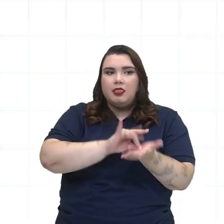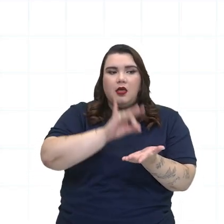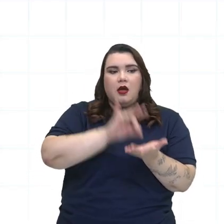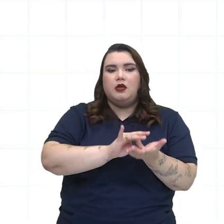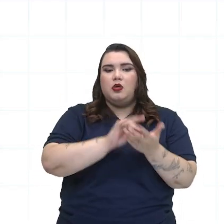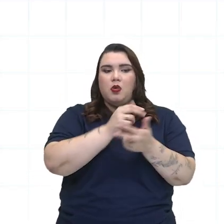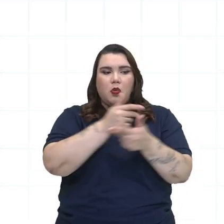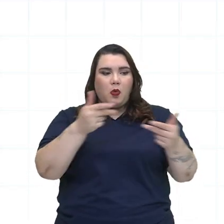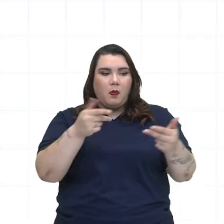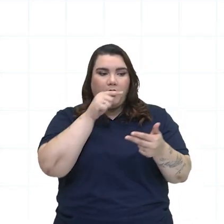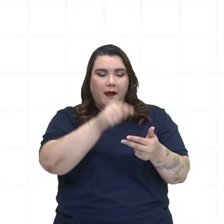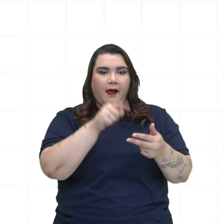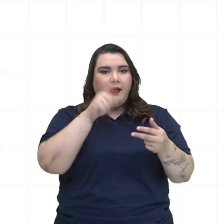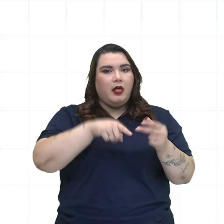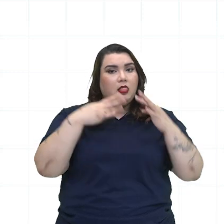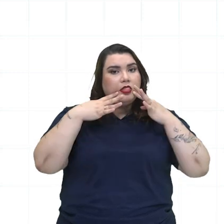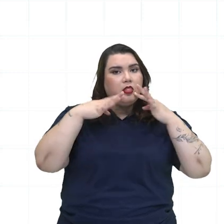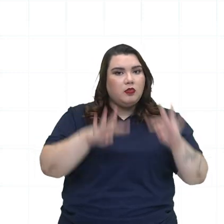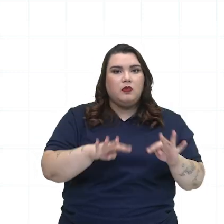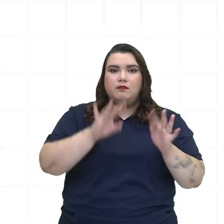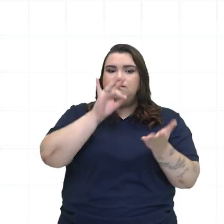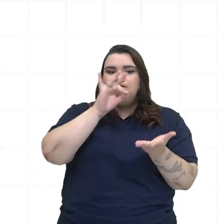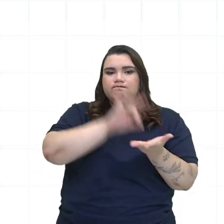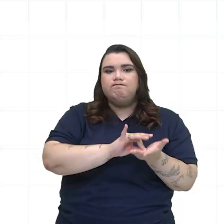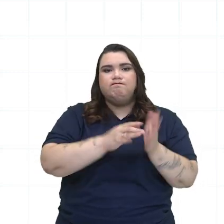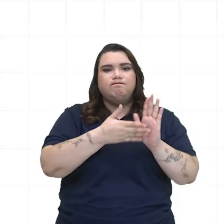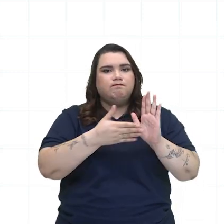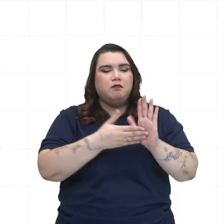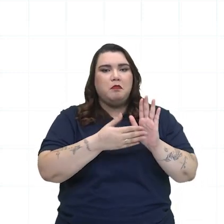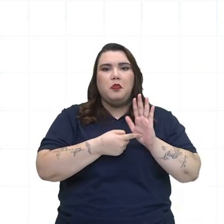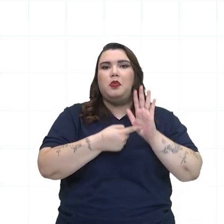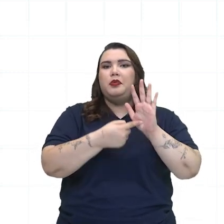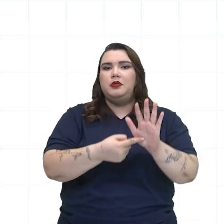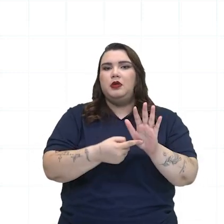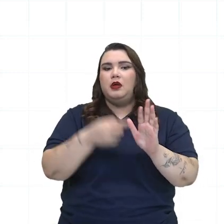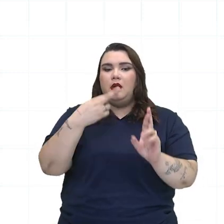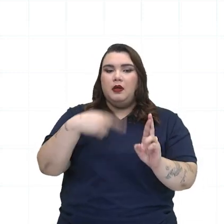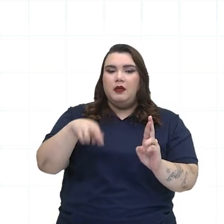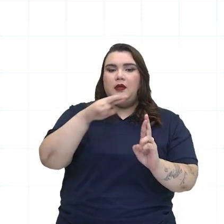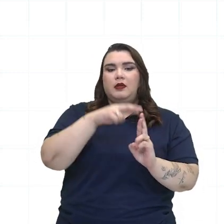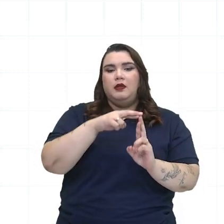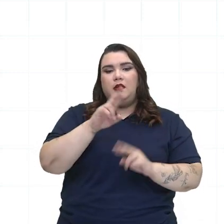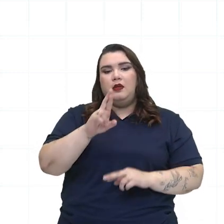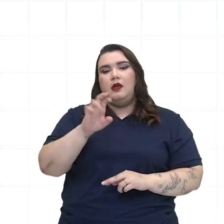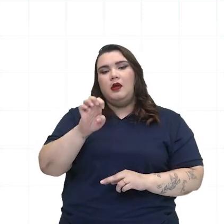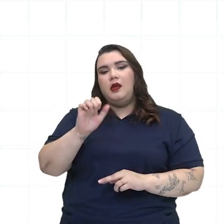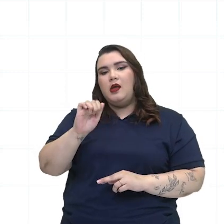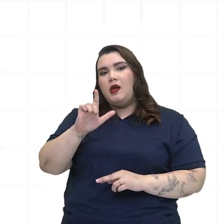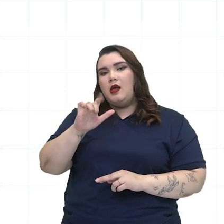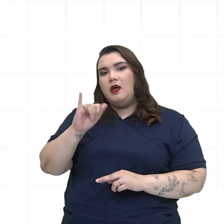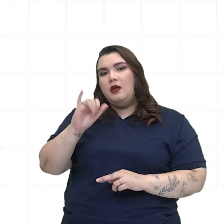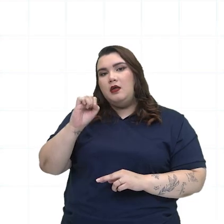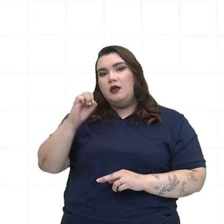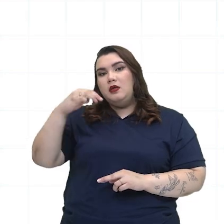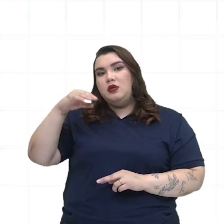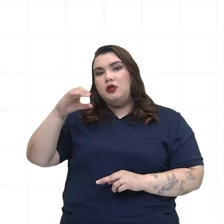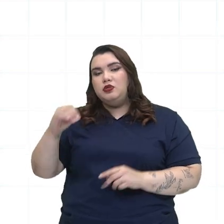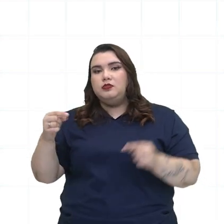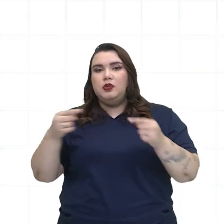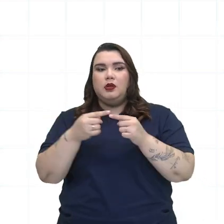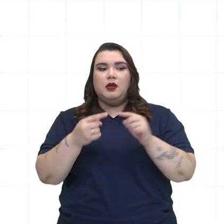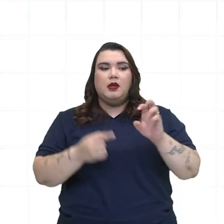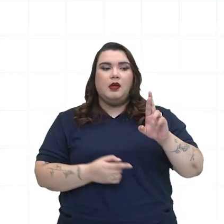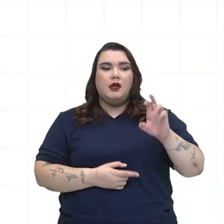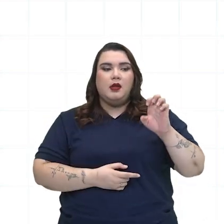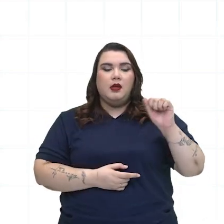as coisas como elas são. Daí faz a referência ao nome, ó, realismo. A realidade.